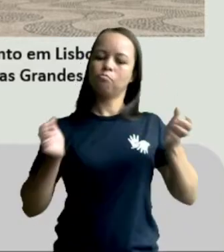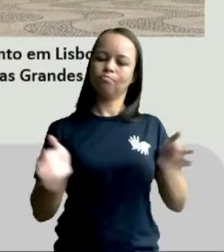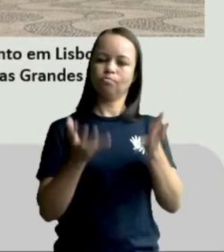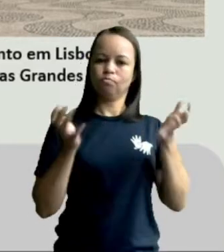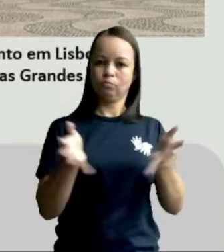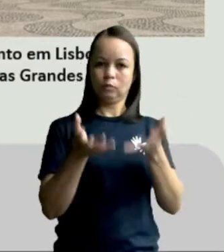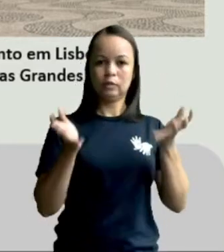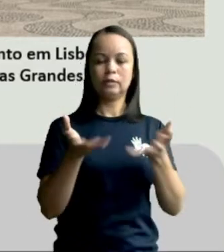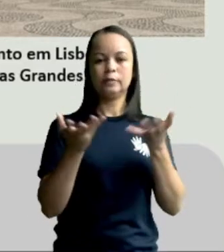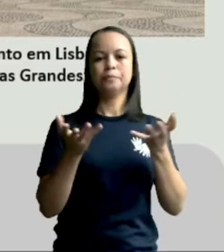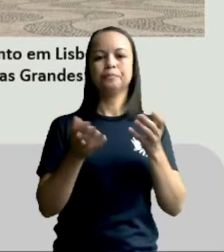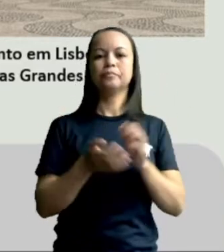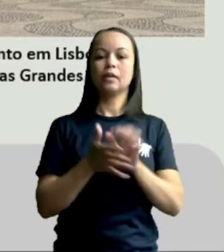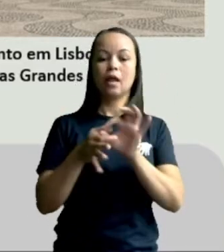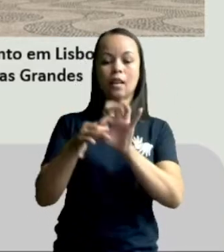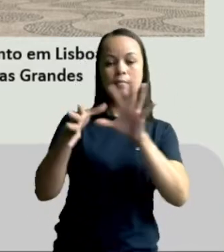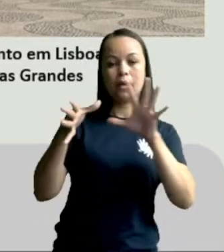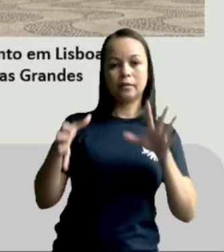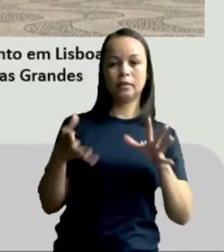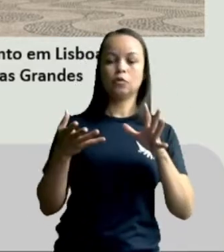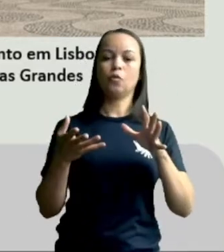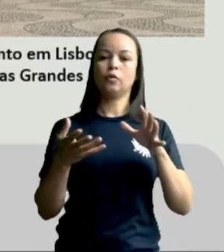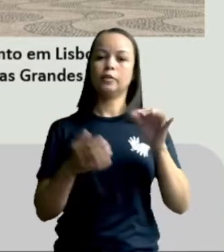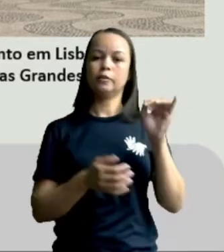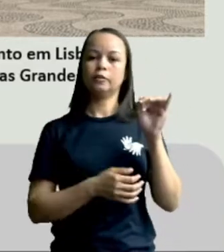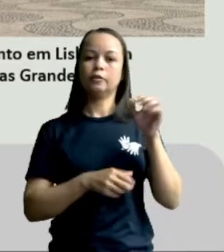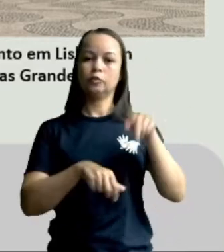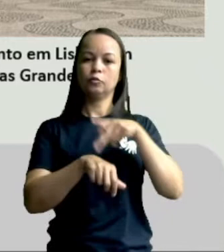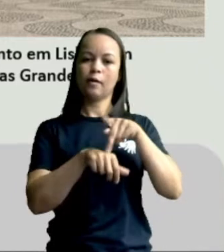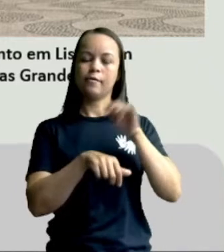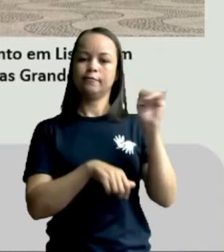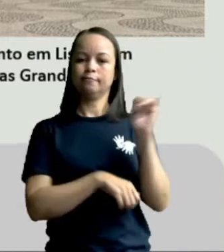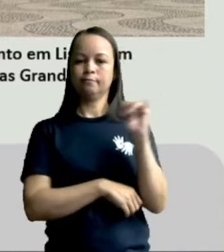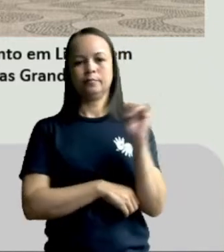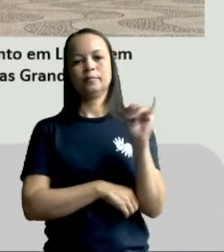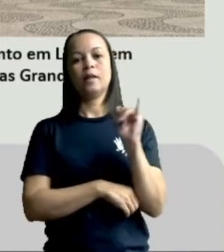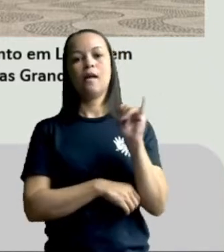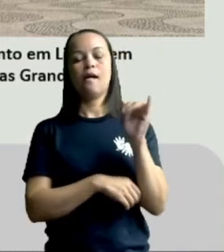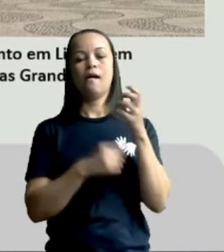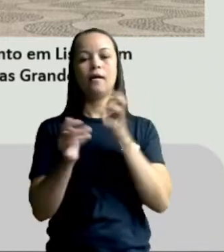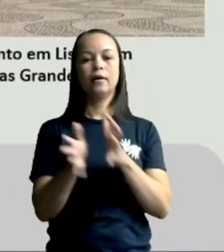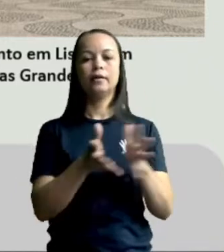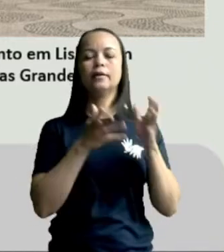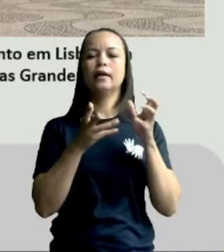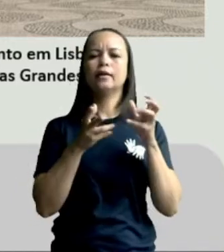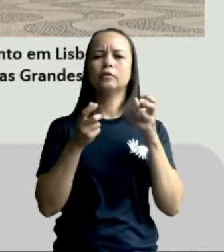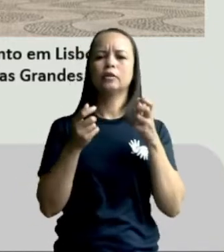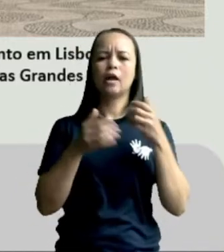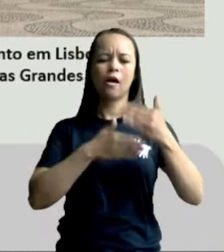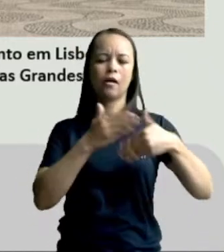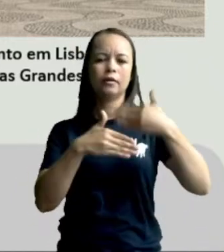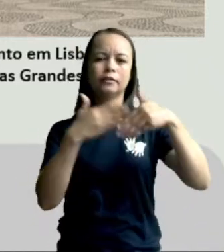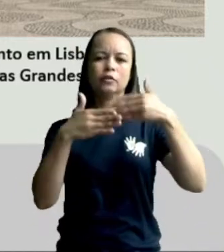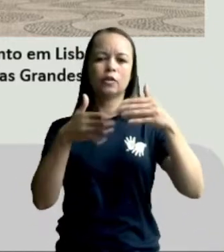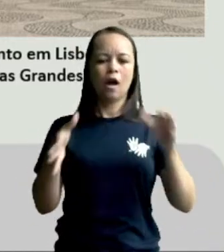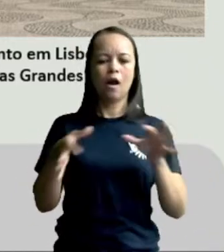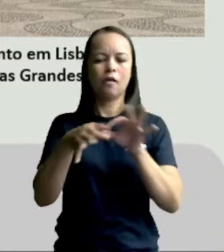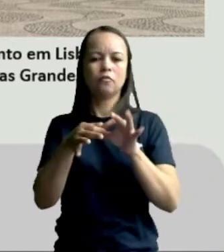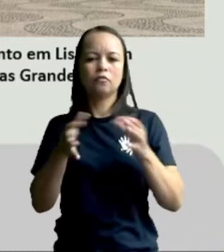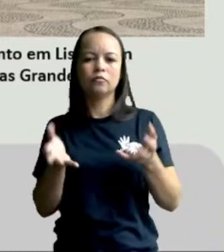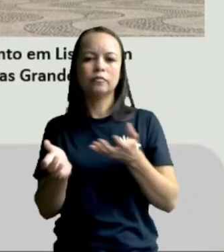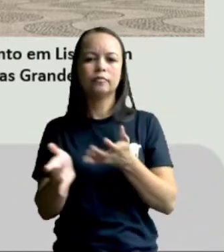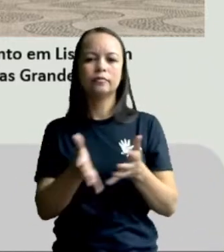incentivo de mercadores italianos. As questões comerciais relacionavam-se também com a importância